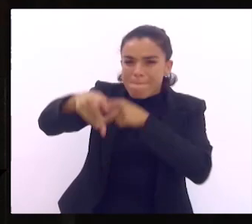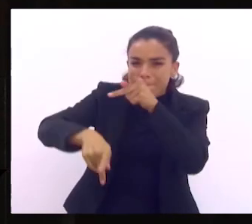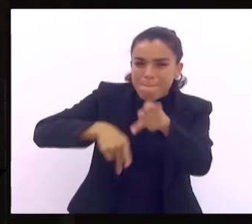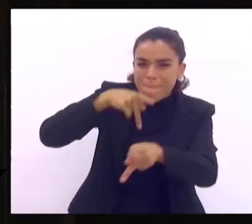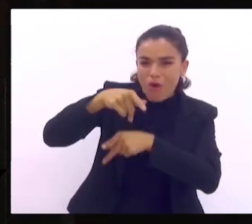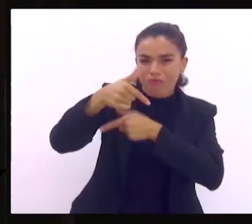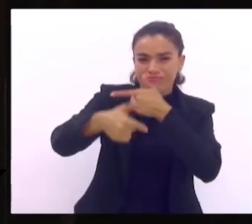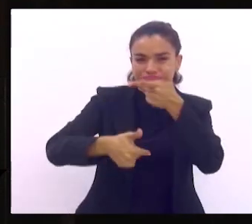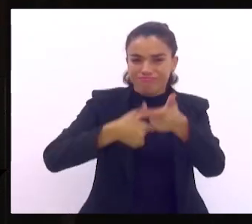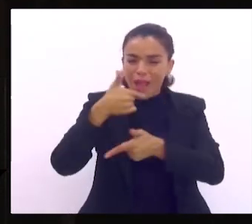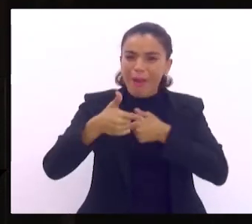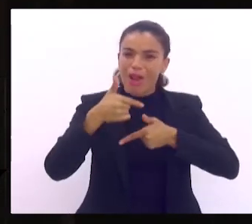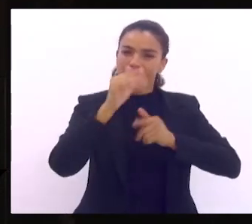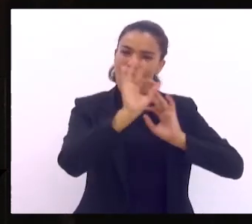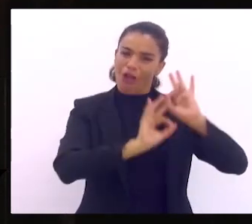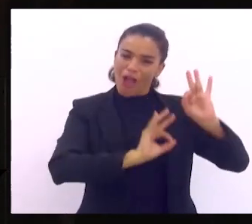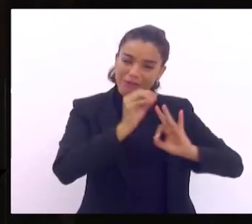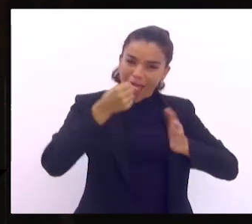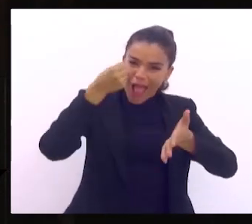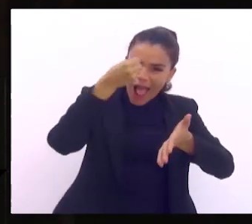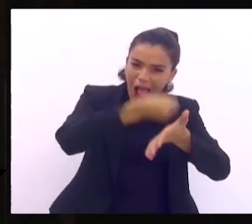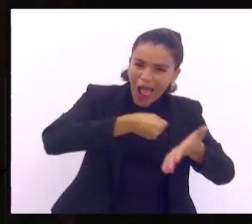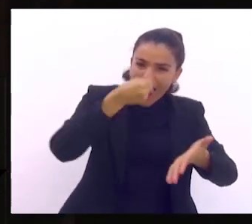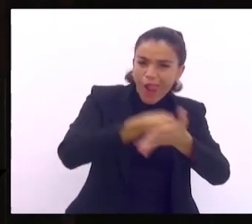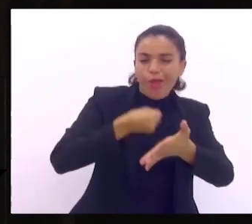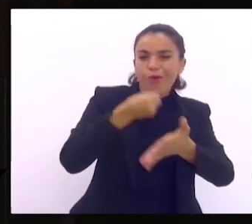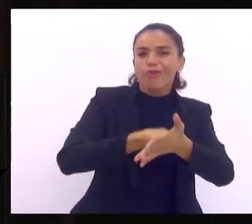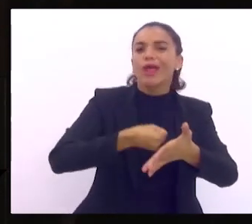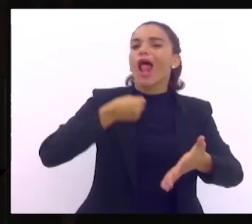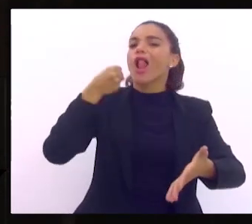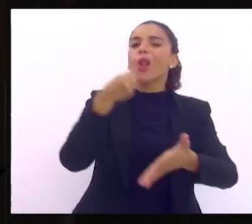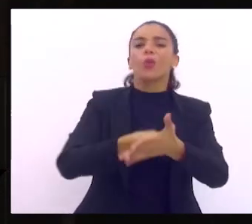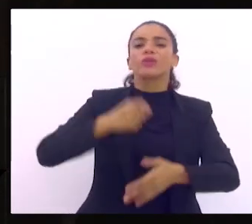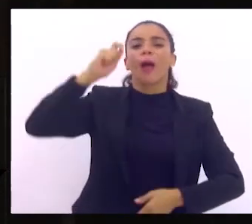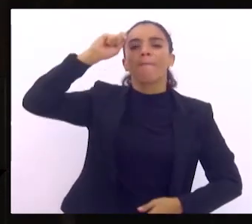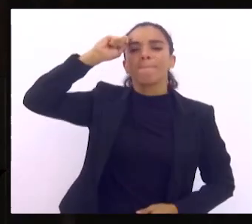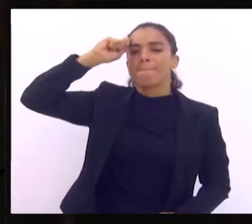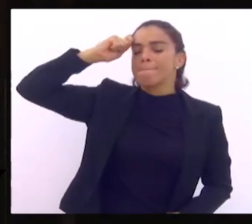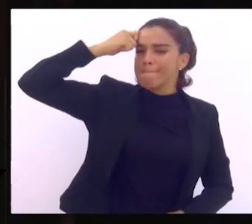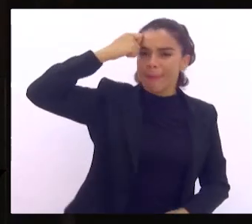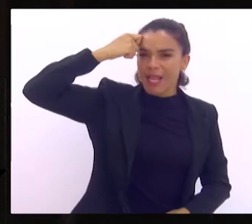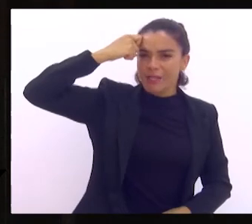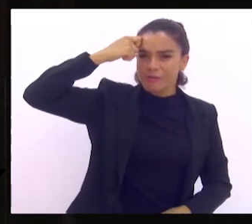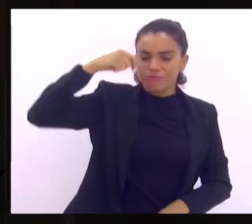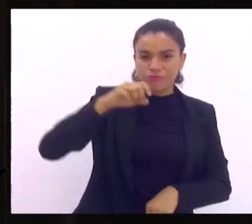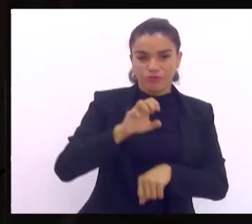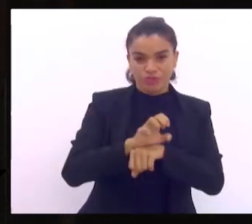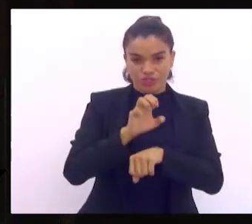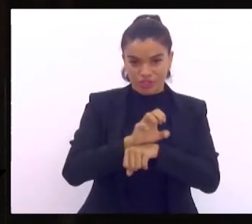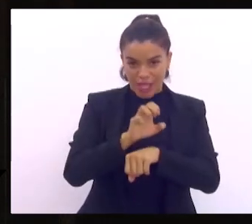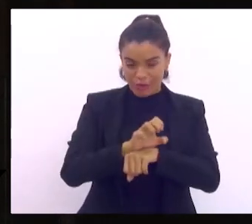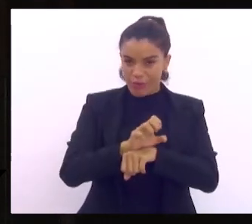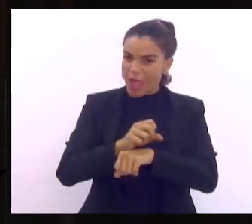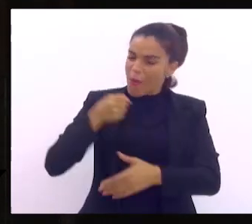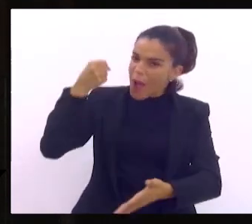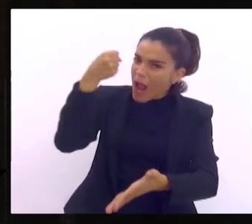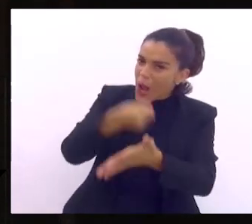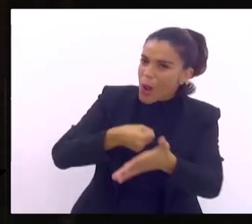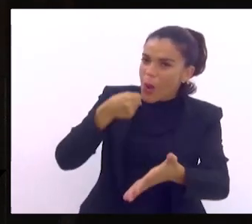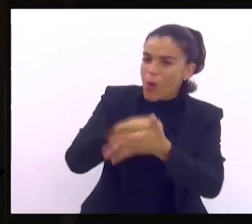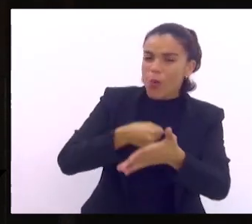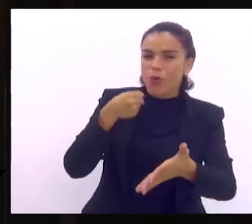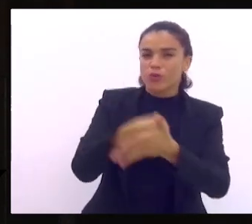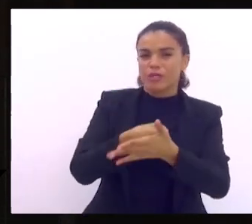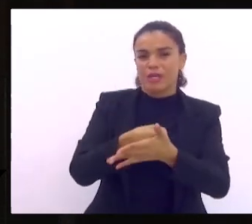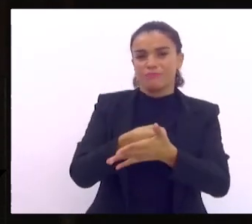organizado, que essa luta é a luta do povo preto desse Estado. É uma luta que a